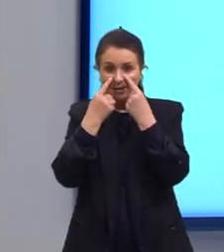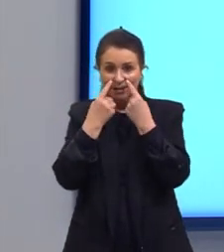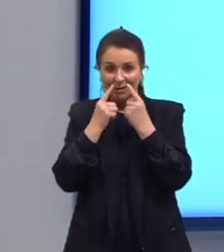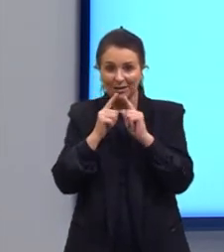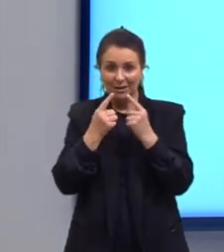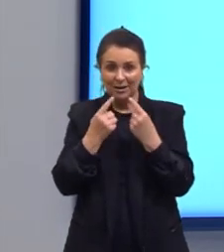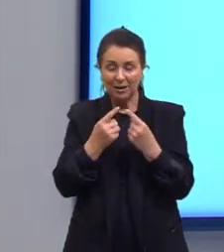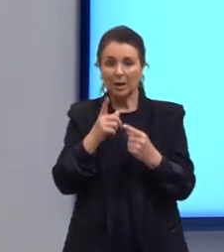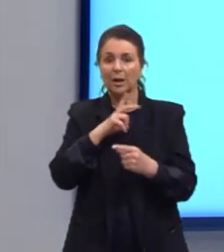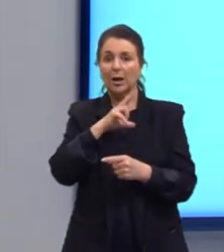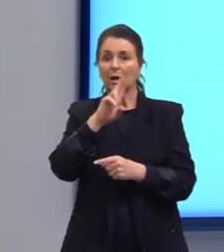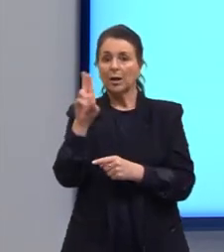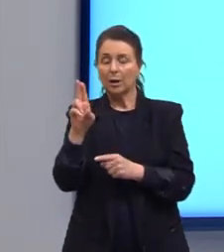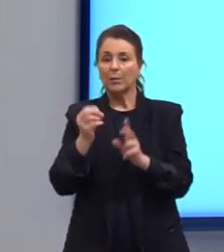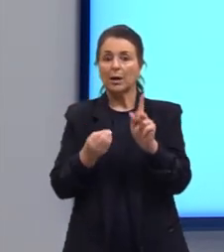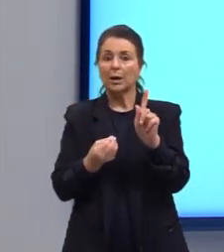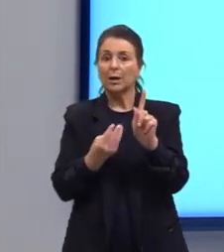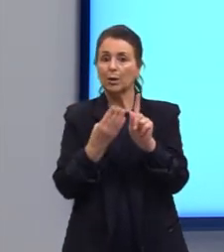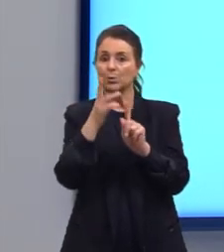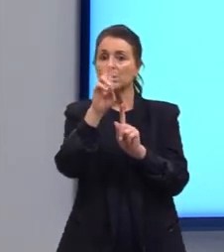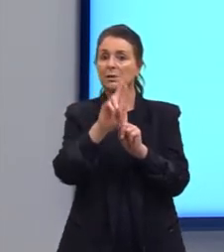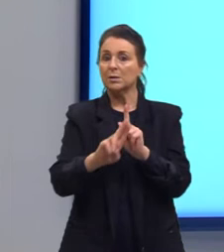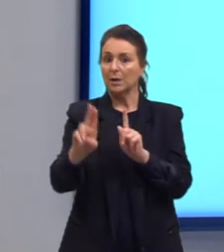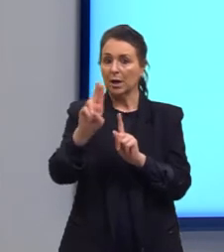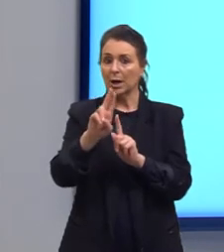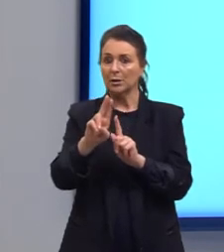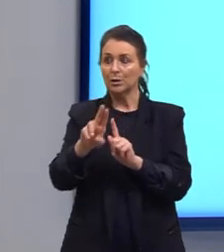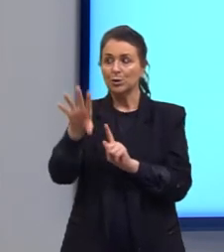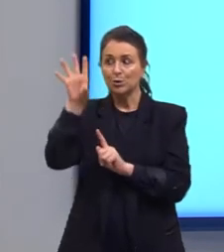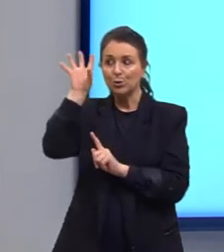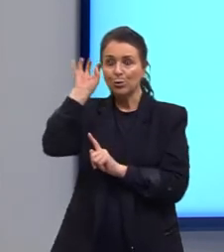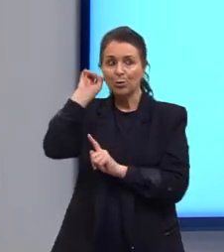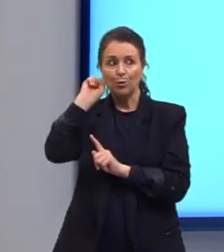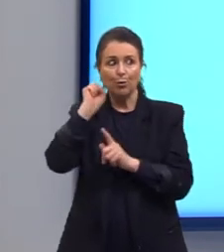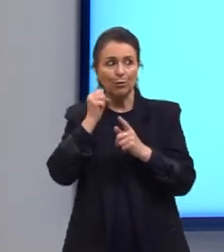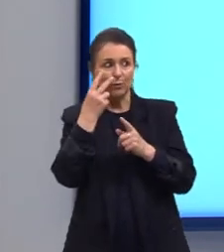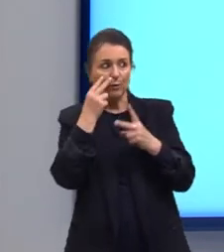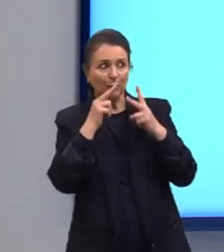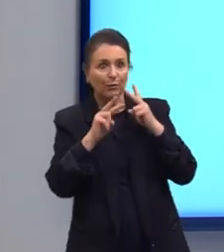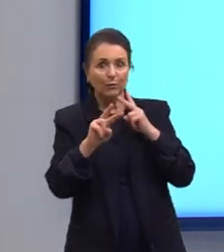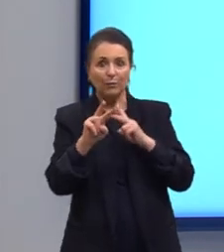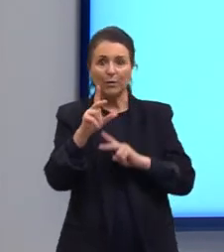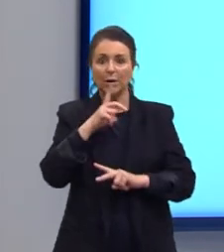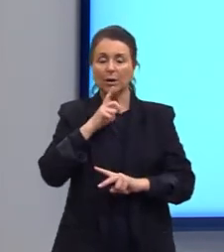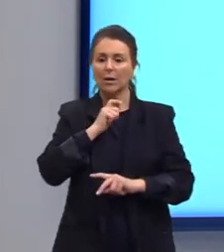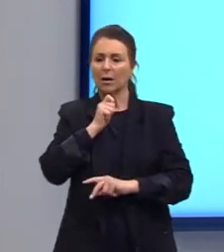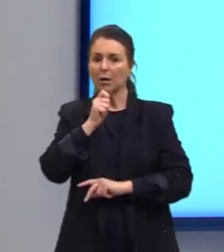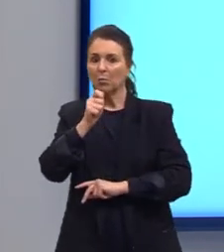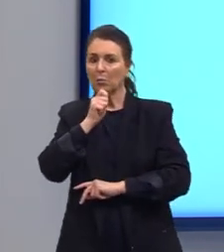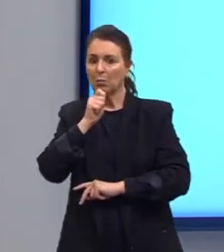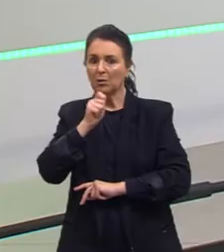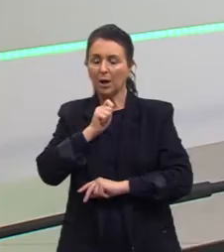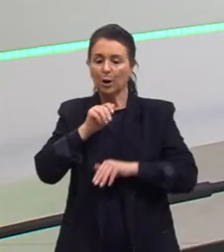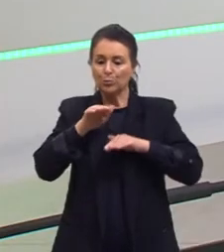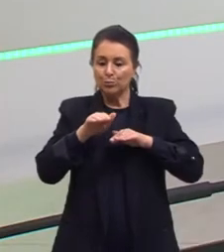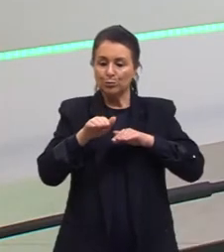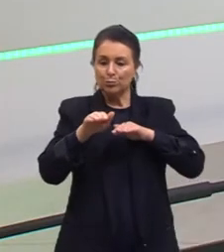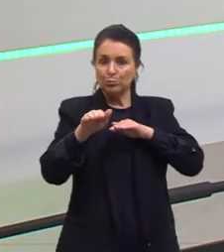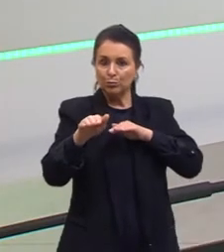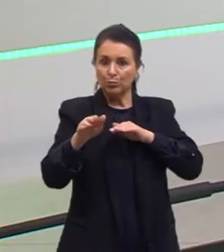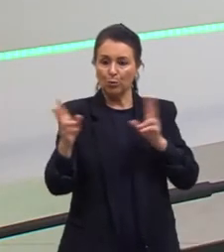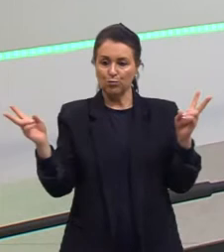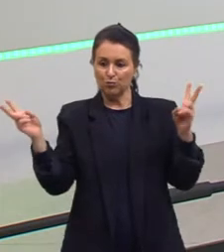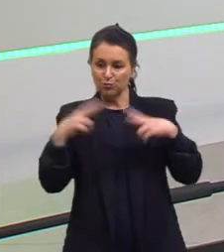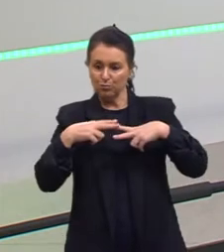né Ele é um gás utilizado o gás lacrimogêneo a gente ouve muito falar principalmente Quem assiste as reportagens eles contém algum confronto